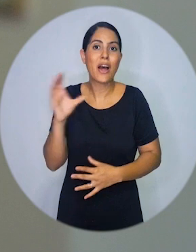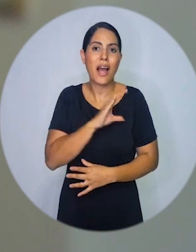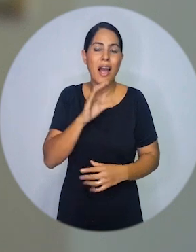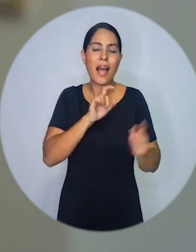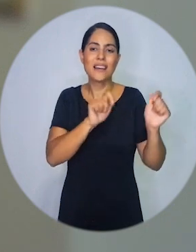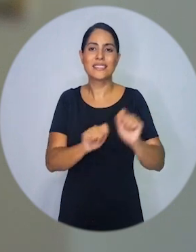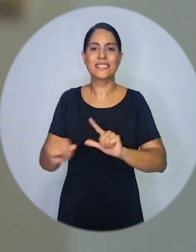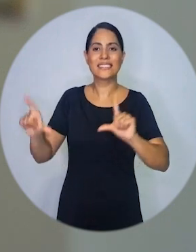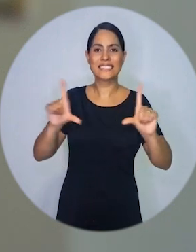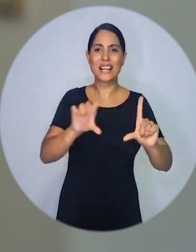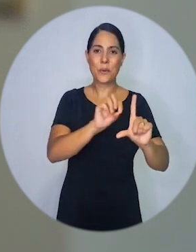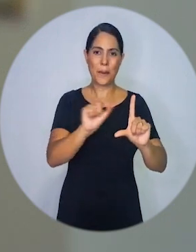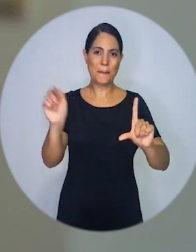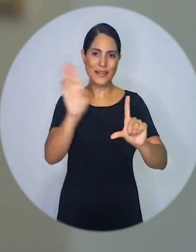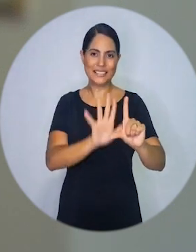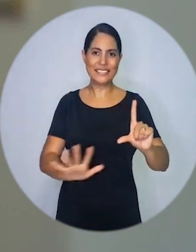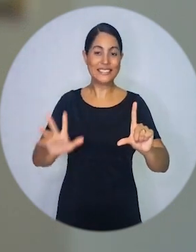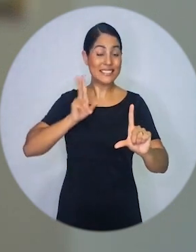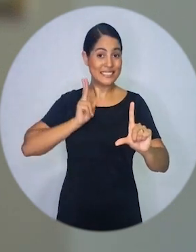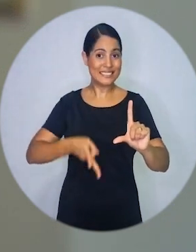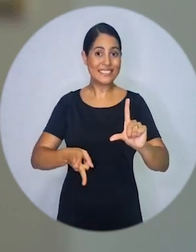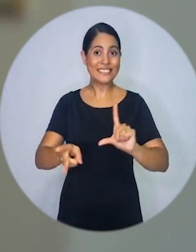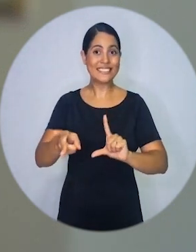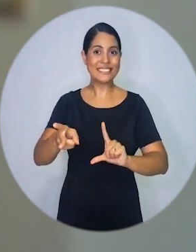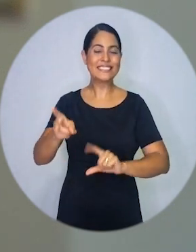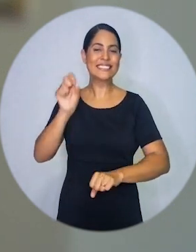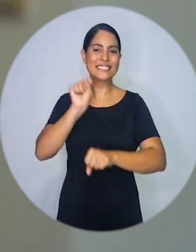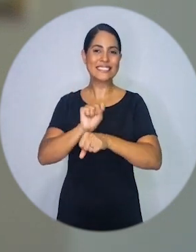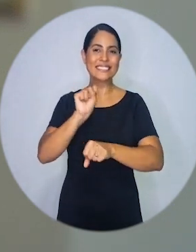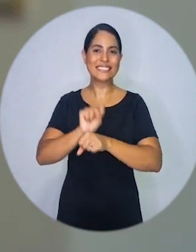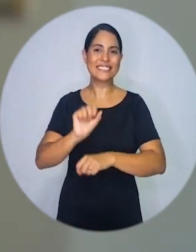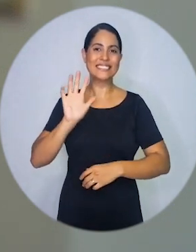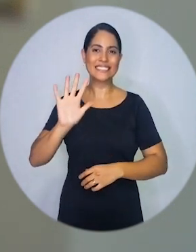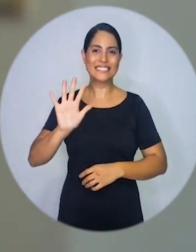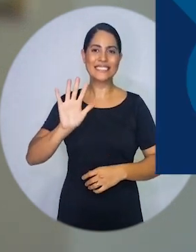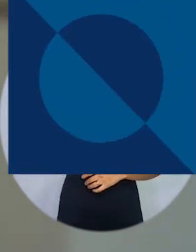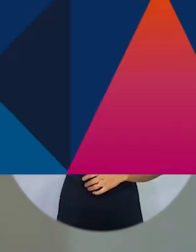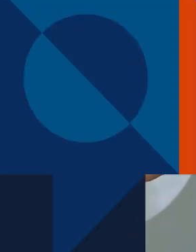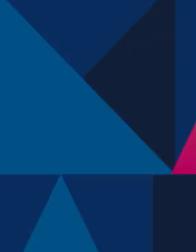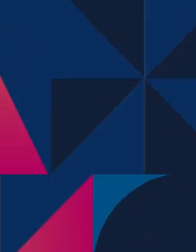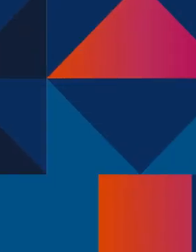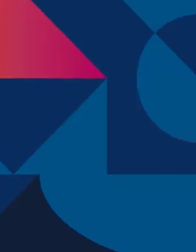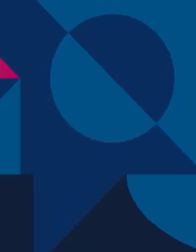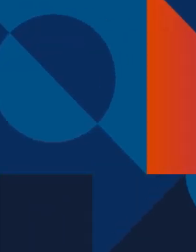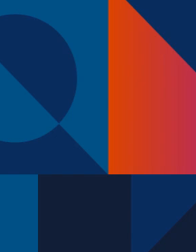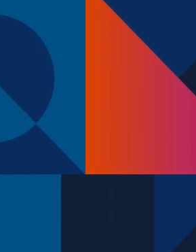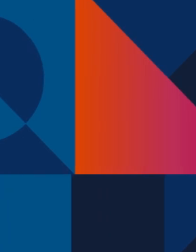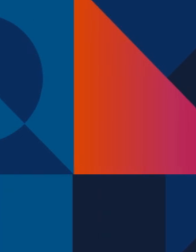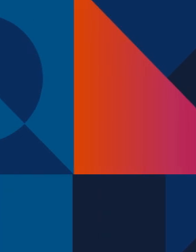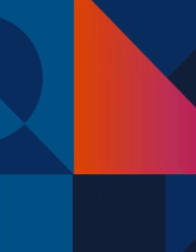breve intervalo e voltamos na sequência com mais OAB Nacional. Não saia daí.